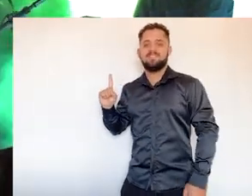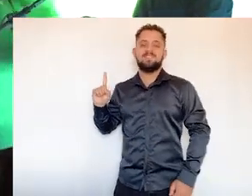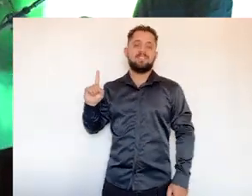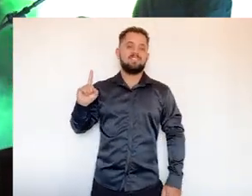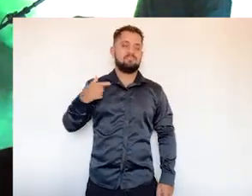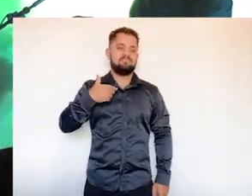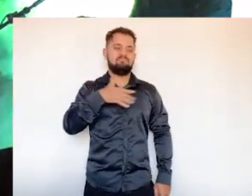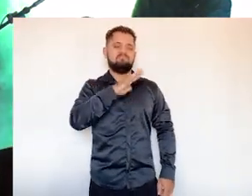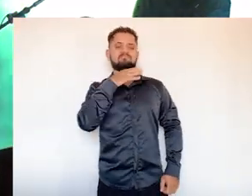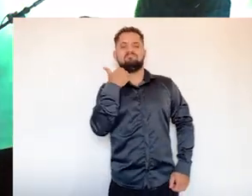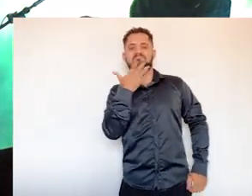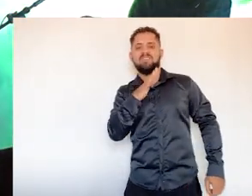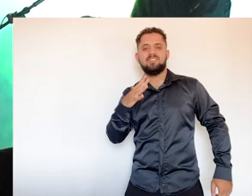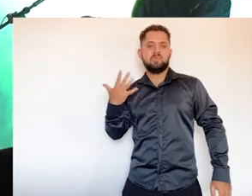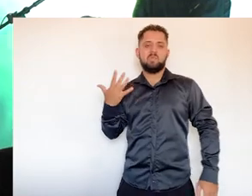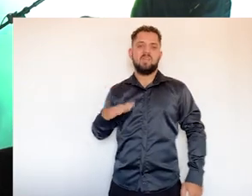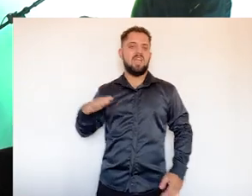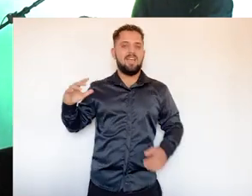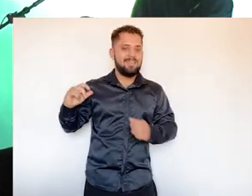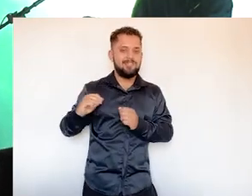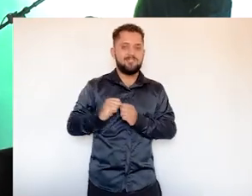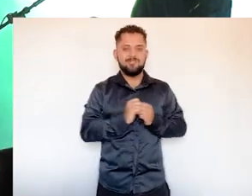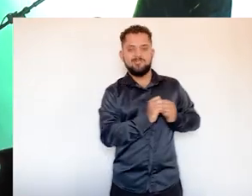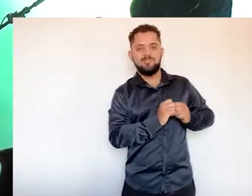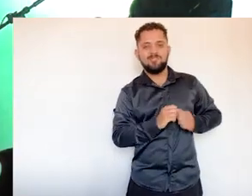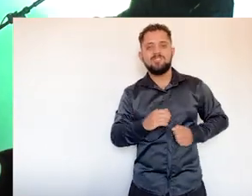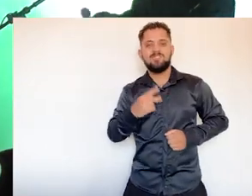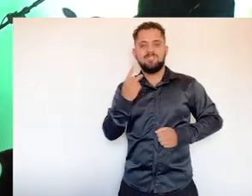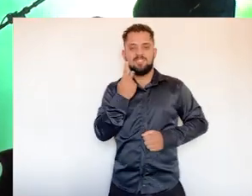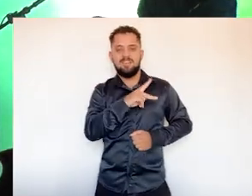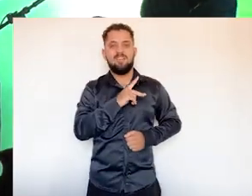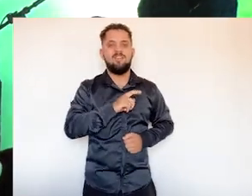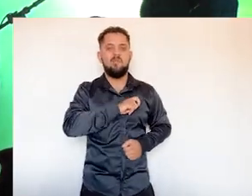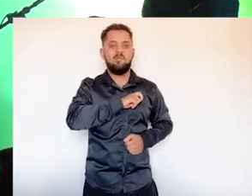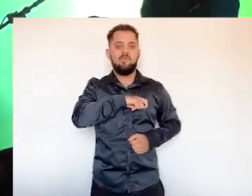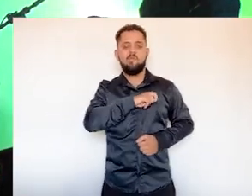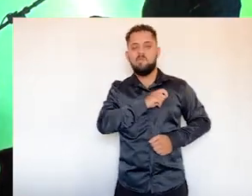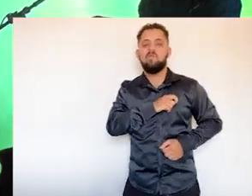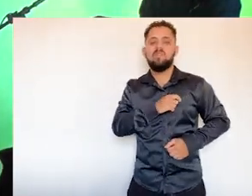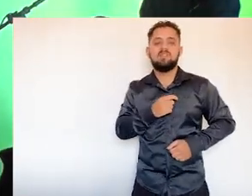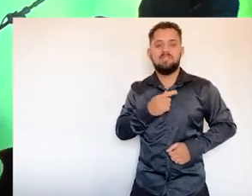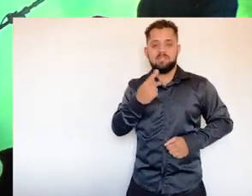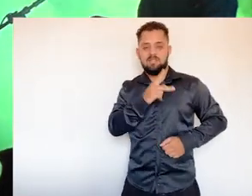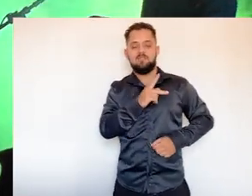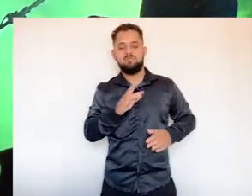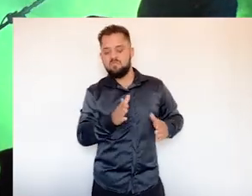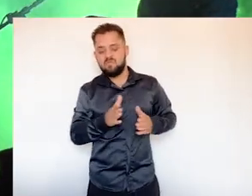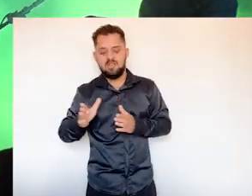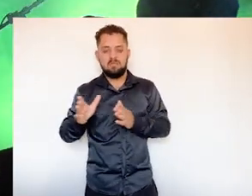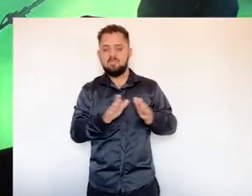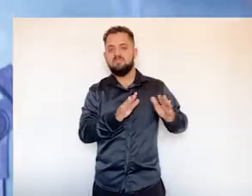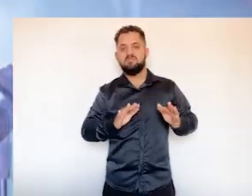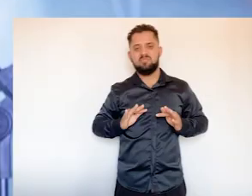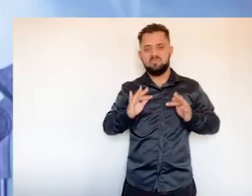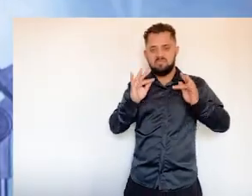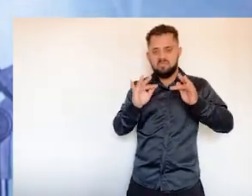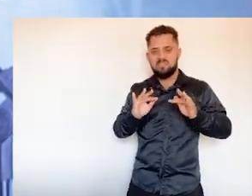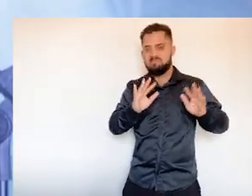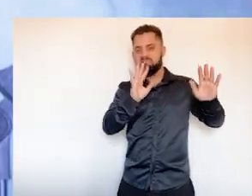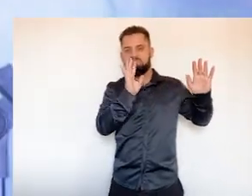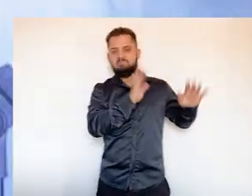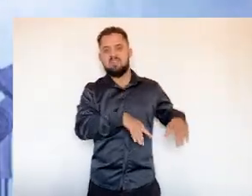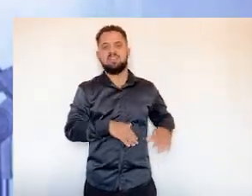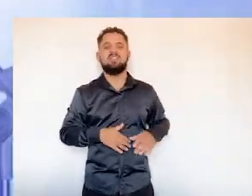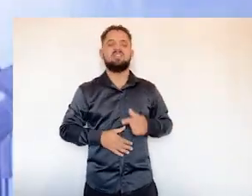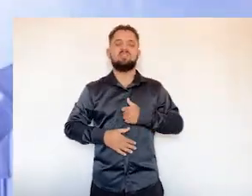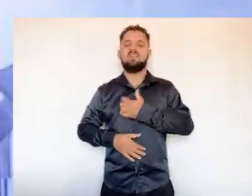Seu mané, seu destino é cruel. Se for trazer alguma coisa, vê se traz a novidade. Tô cansado, vê se chove. Só no molhado,